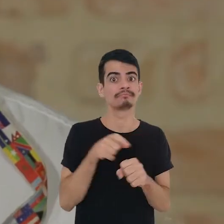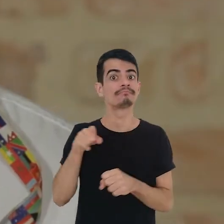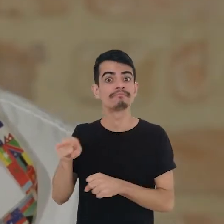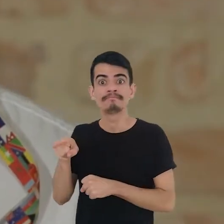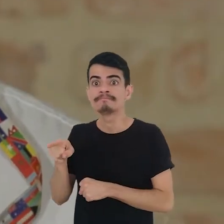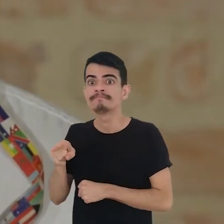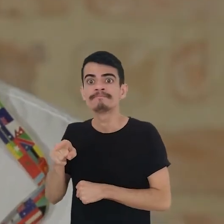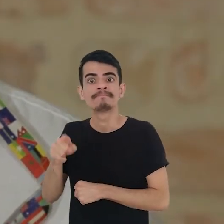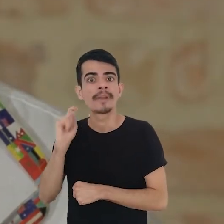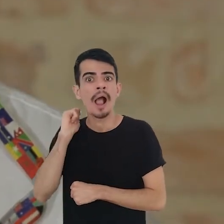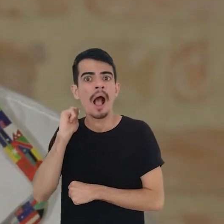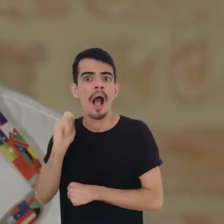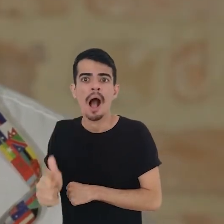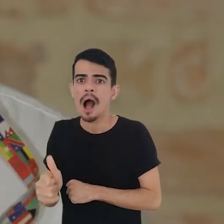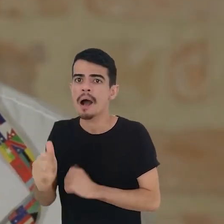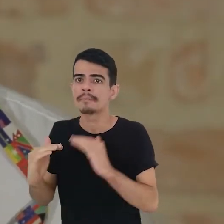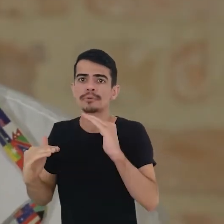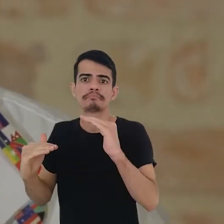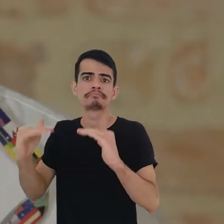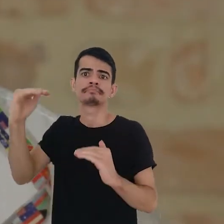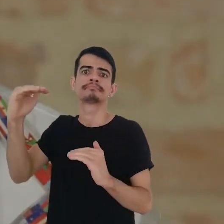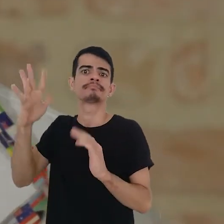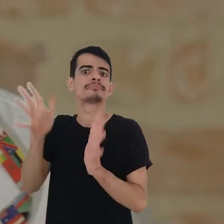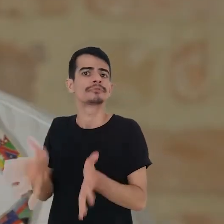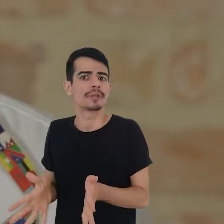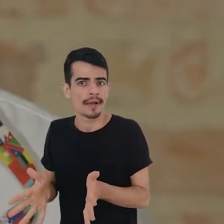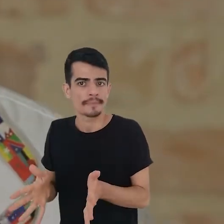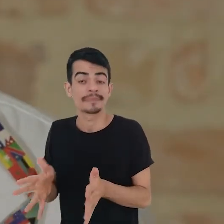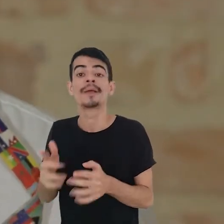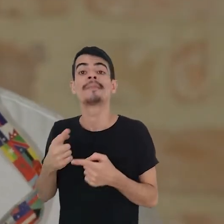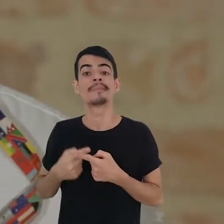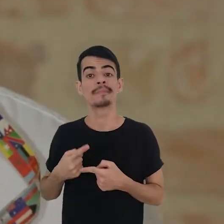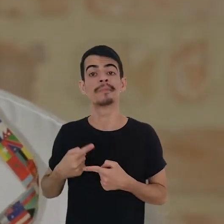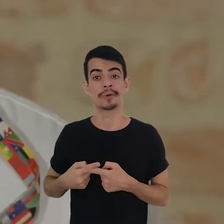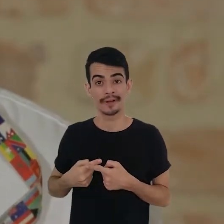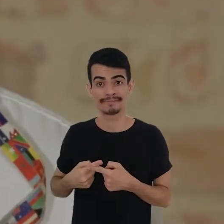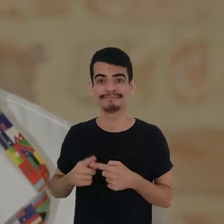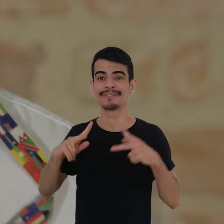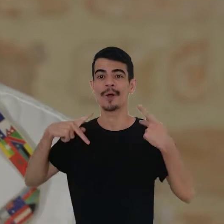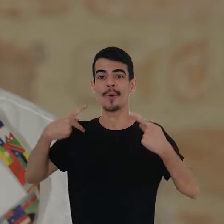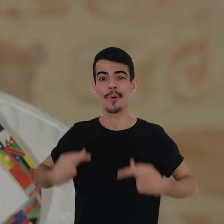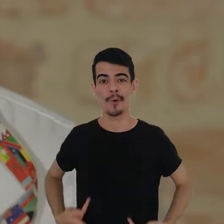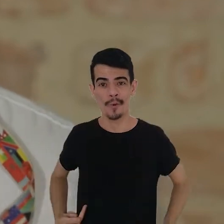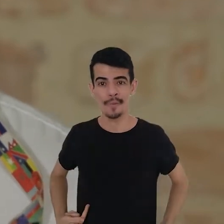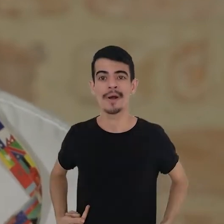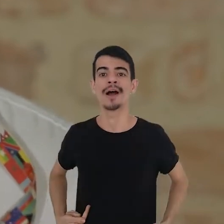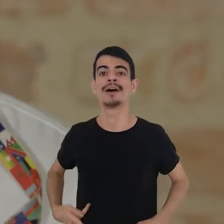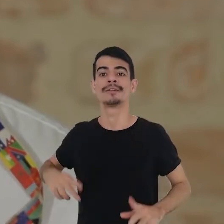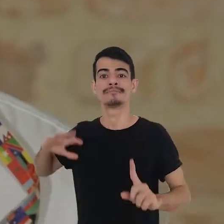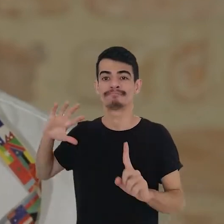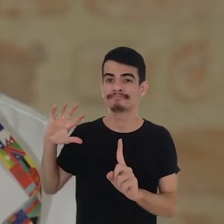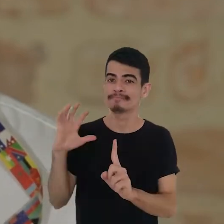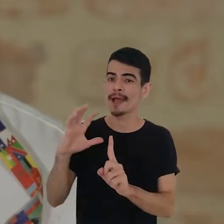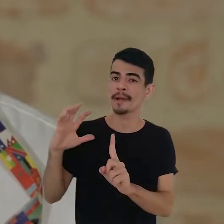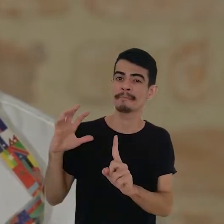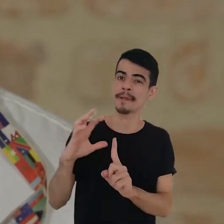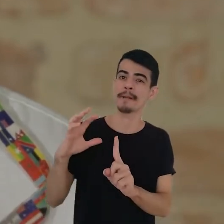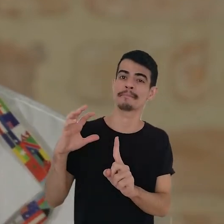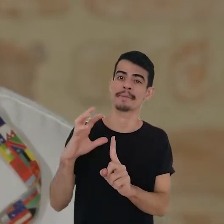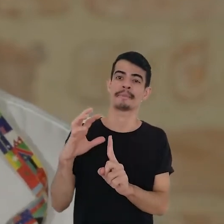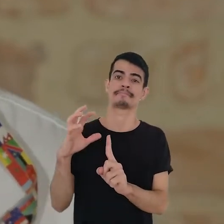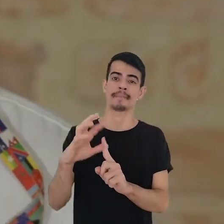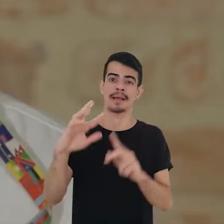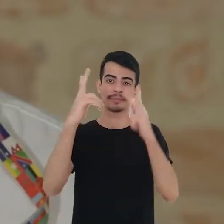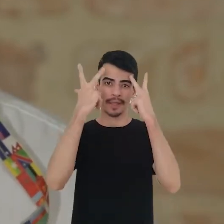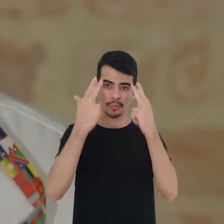isso mostra quão intenso é os processos que nós submetemos à atmosfera terrestre